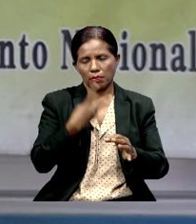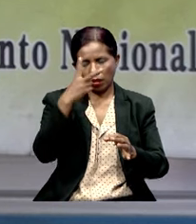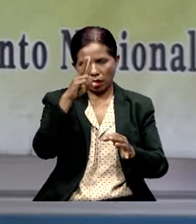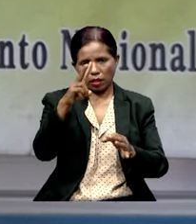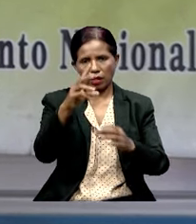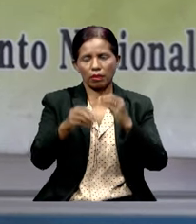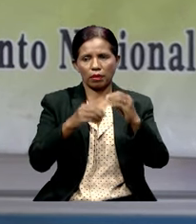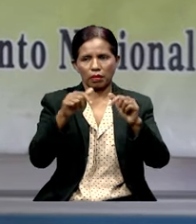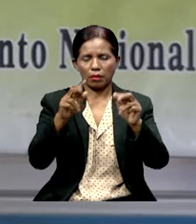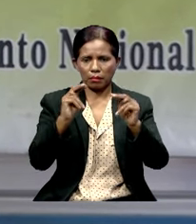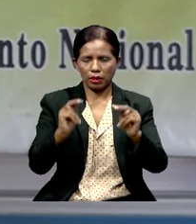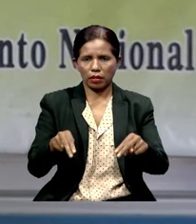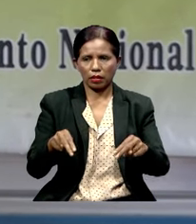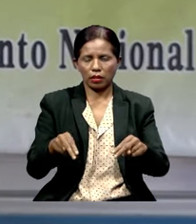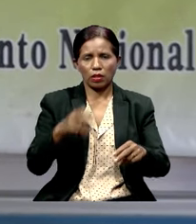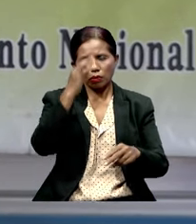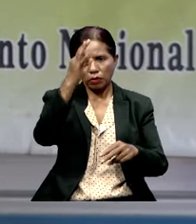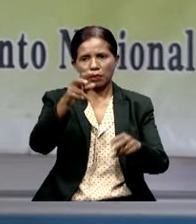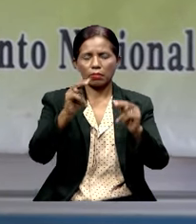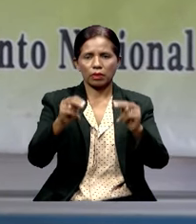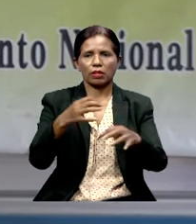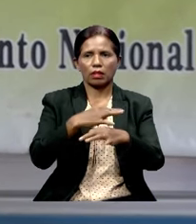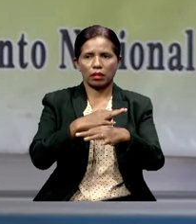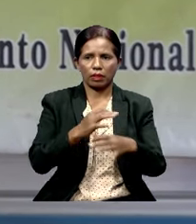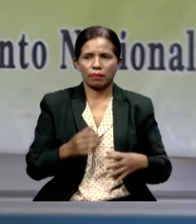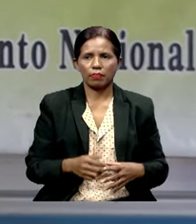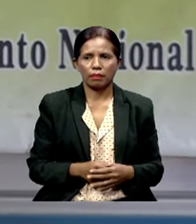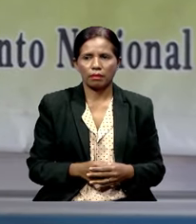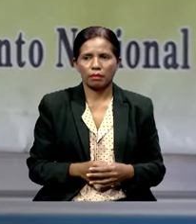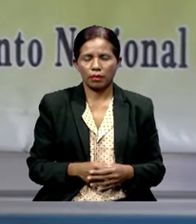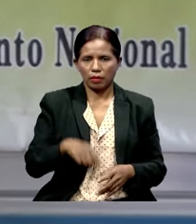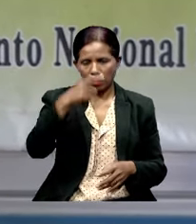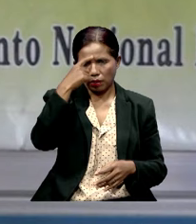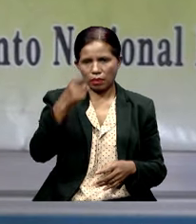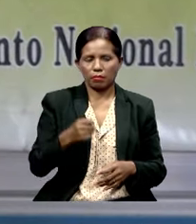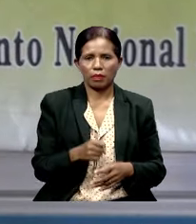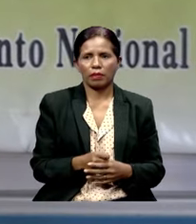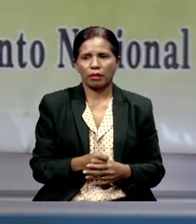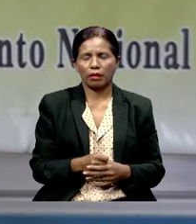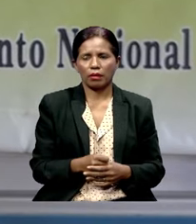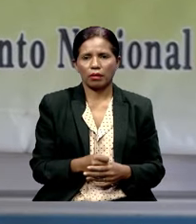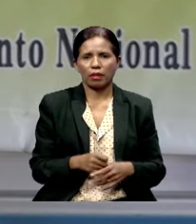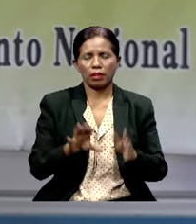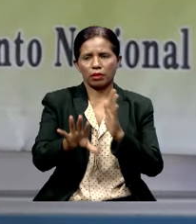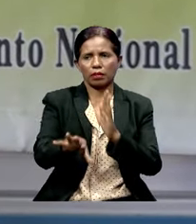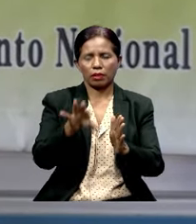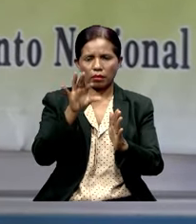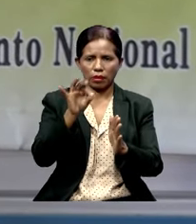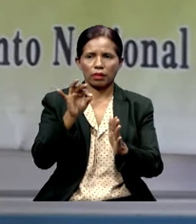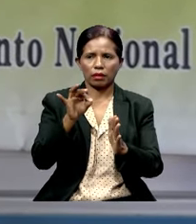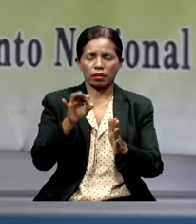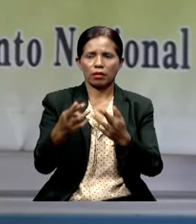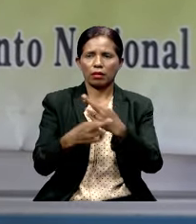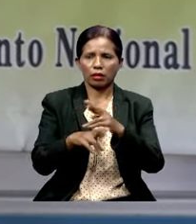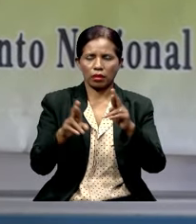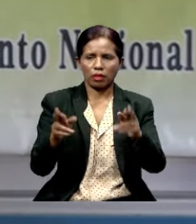ne precisa ba futuro precisa hadiah. Tambah buat tidak atu hetang resultat